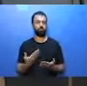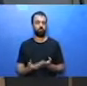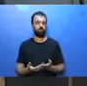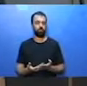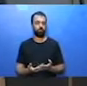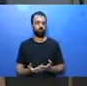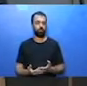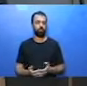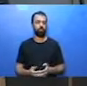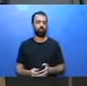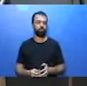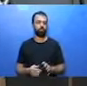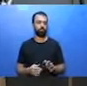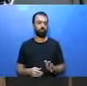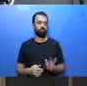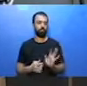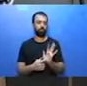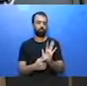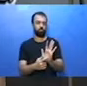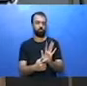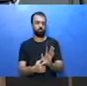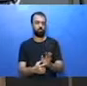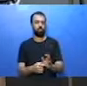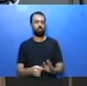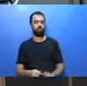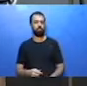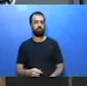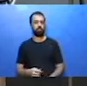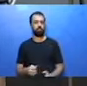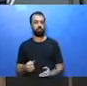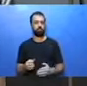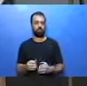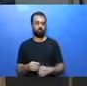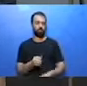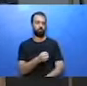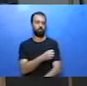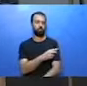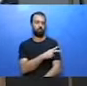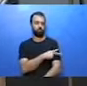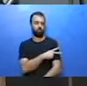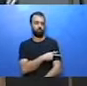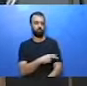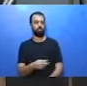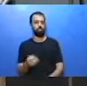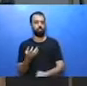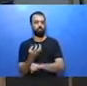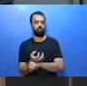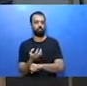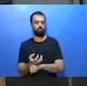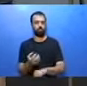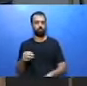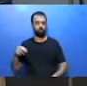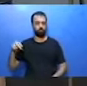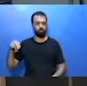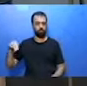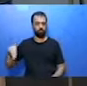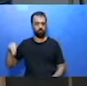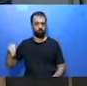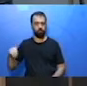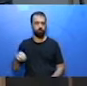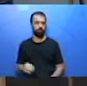com apresentar as atividades do segundo ano na disciplina de matemática vamos lá